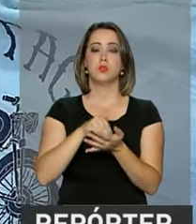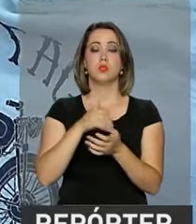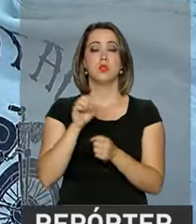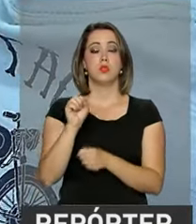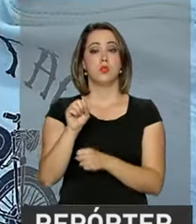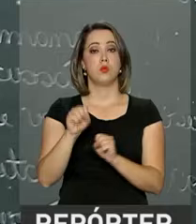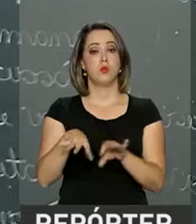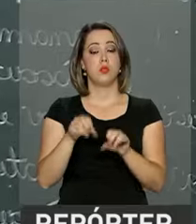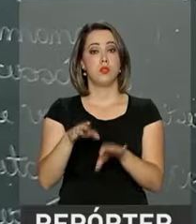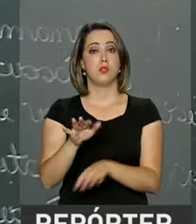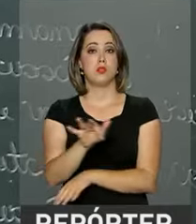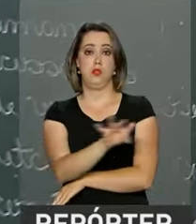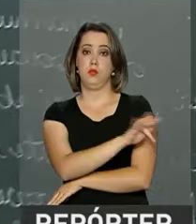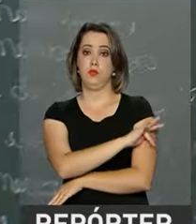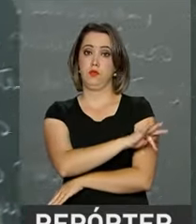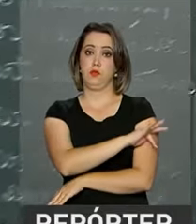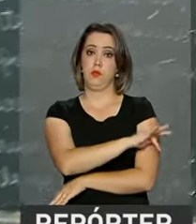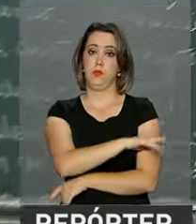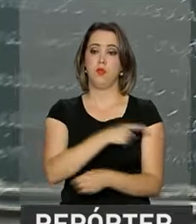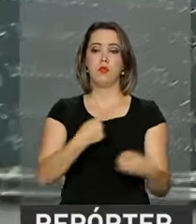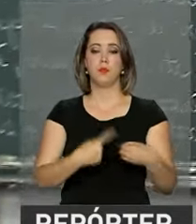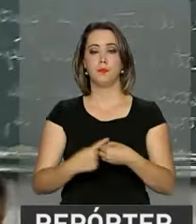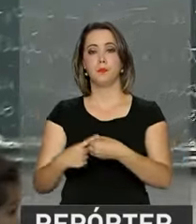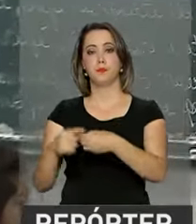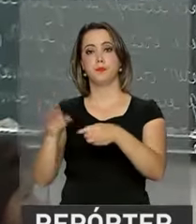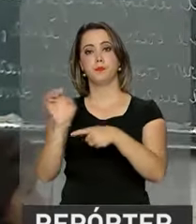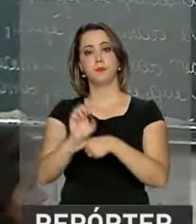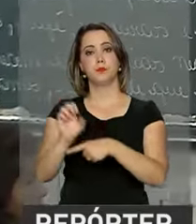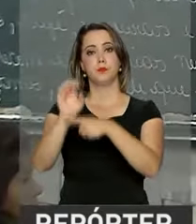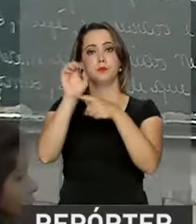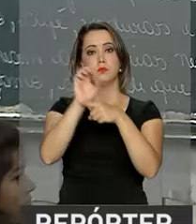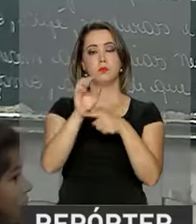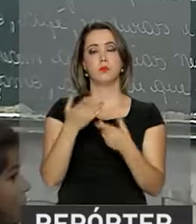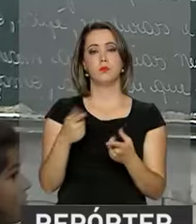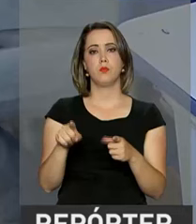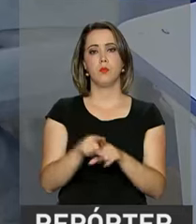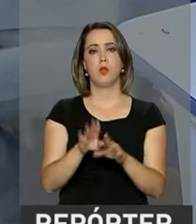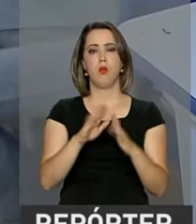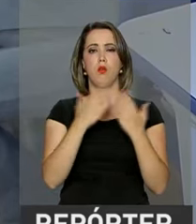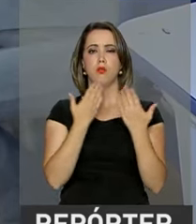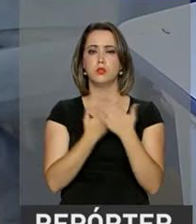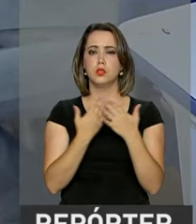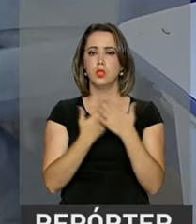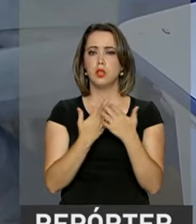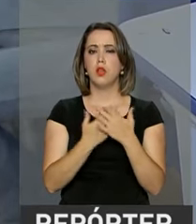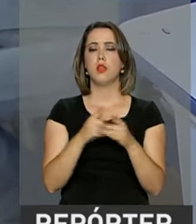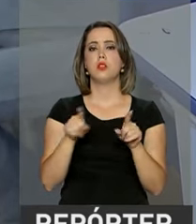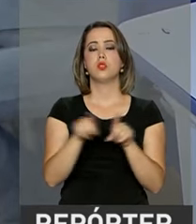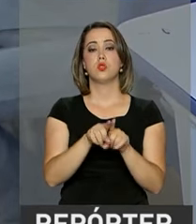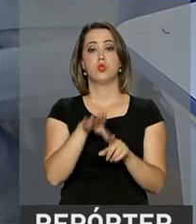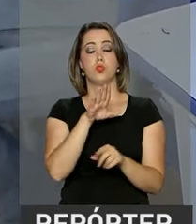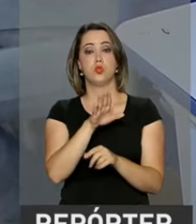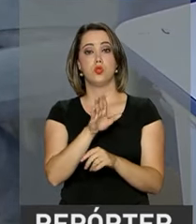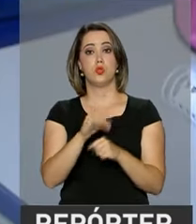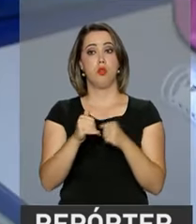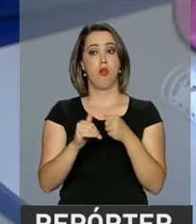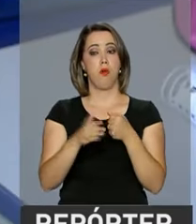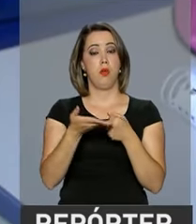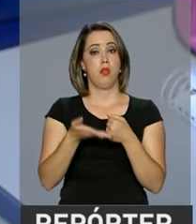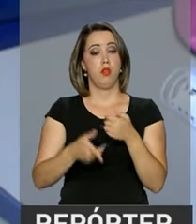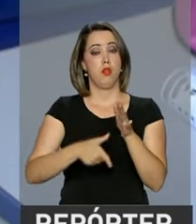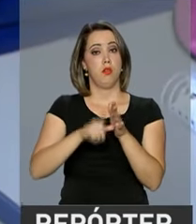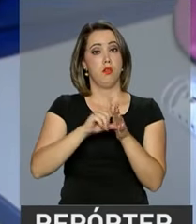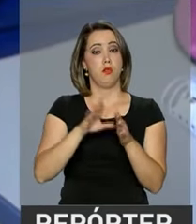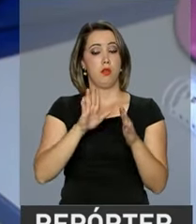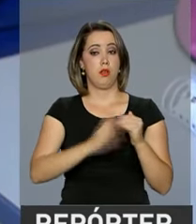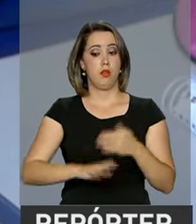redes públicas, municipal e estadual. Os dados são referentes a creches, pré-escola, ensinos fundamental e médio, educação de jovens e